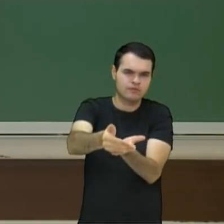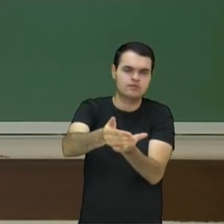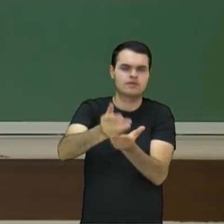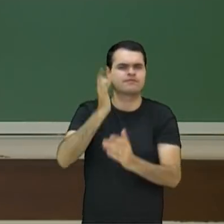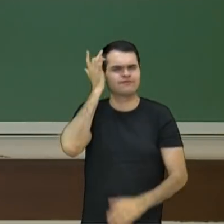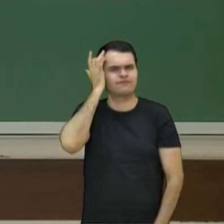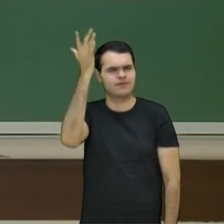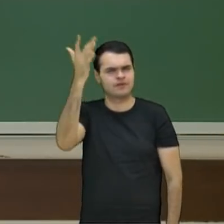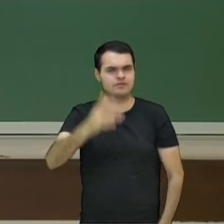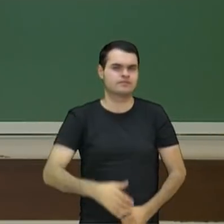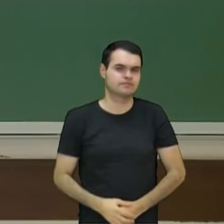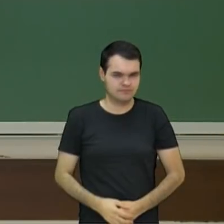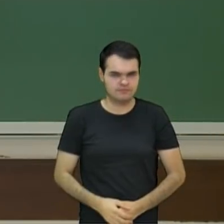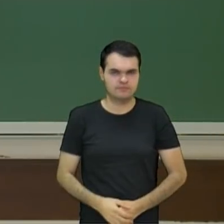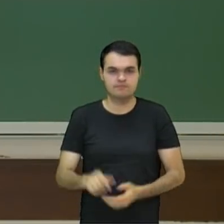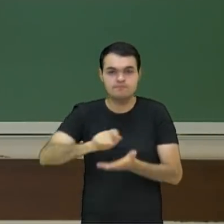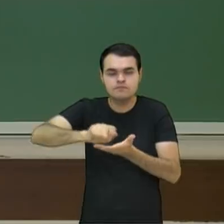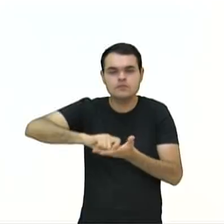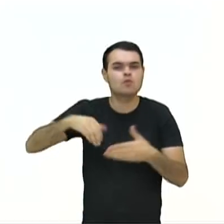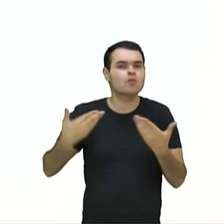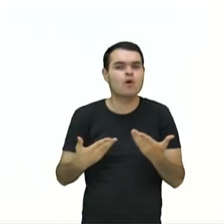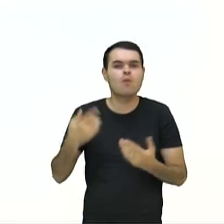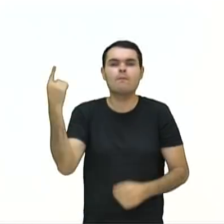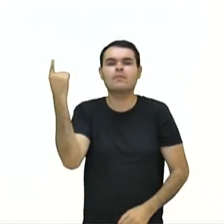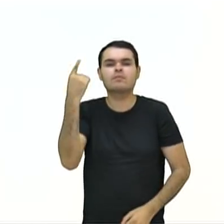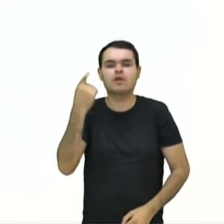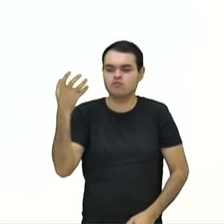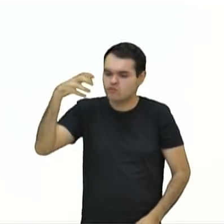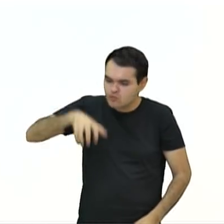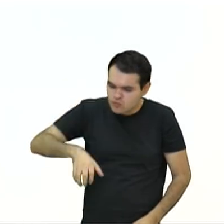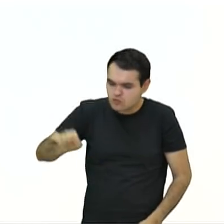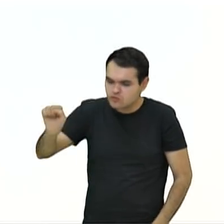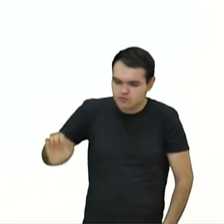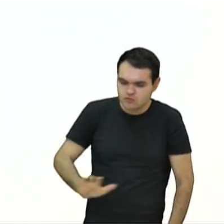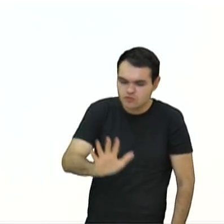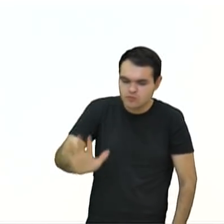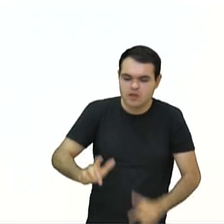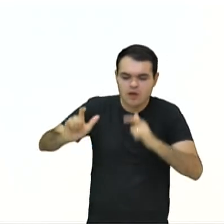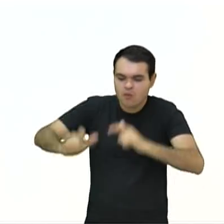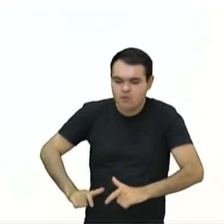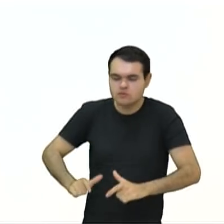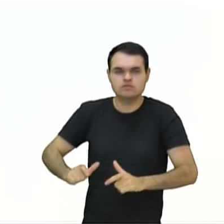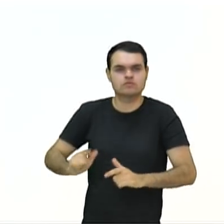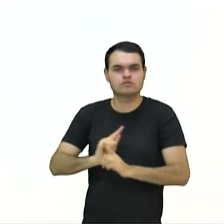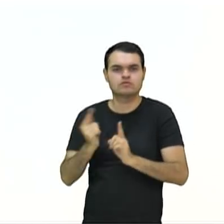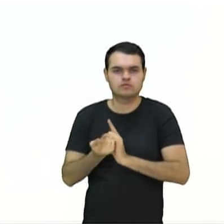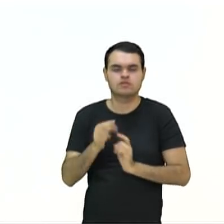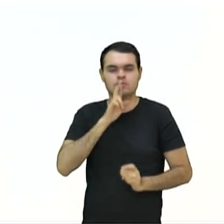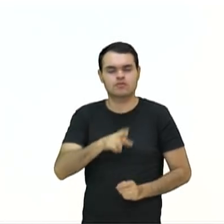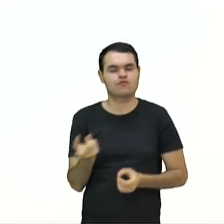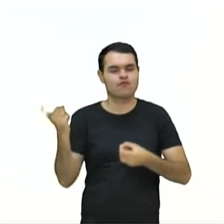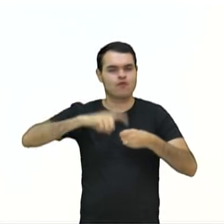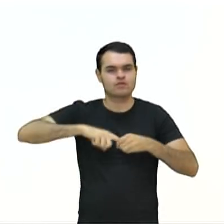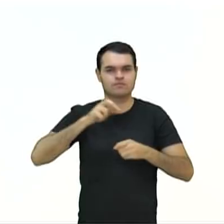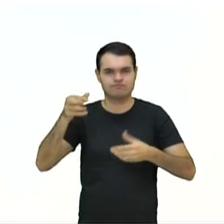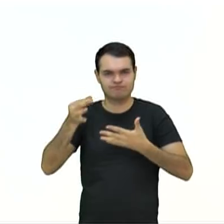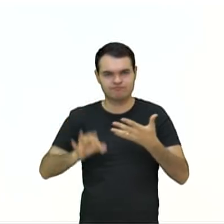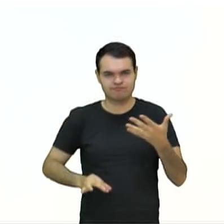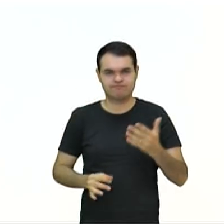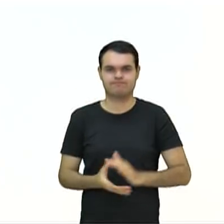super fácil, né? Escreva qual o primeiro núcleo urbano do Sudeste e a sua localização geográfica. Responda, a gente já volta para corrigir.